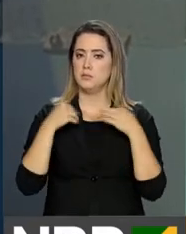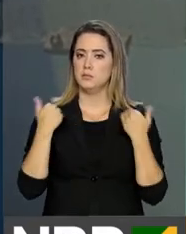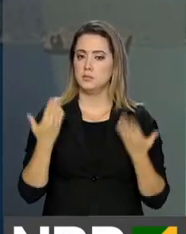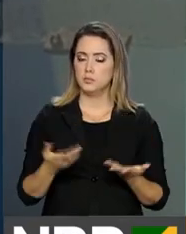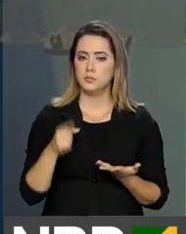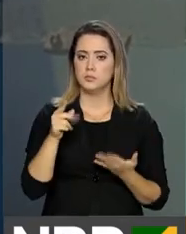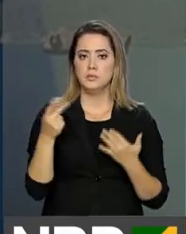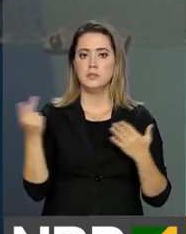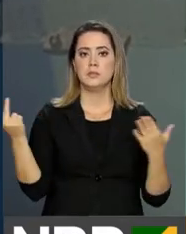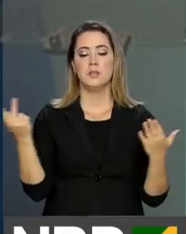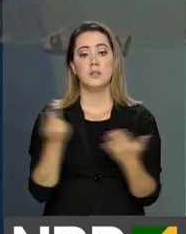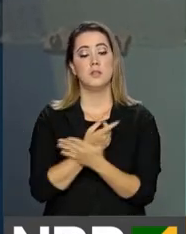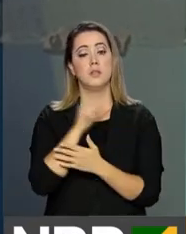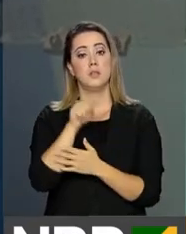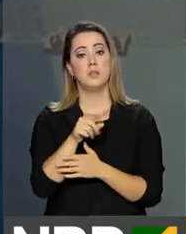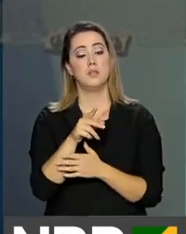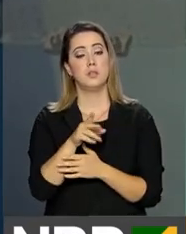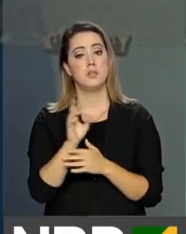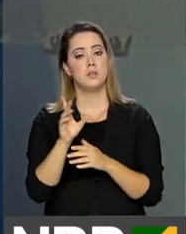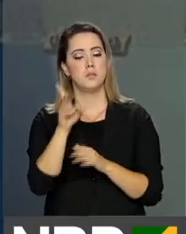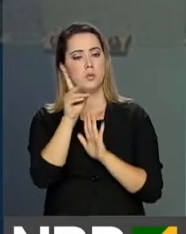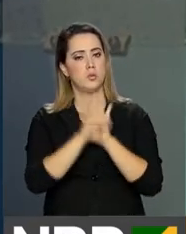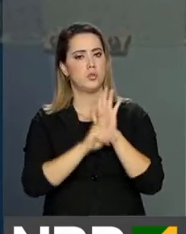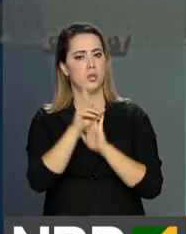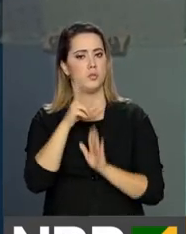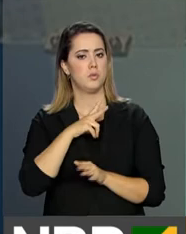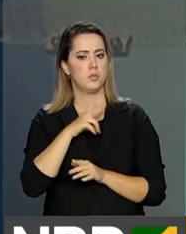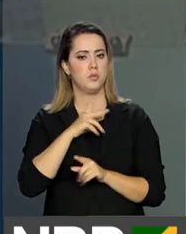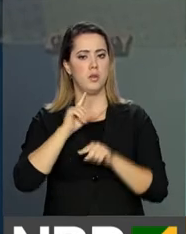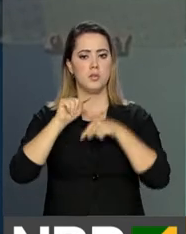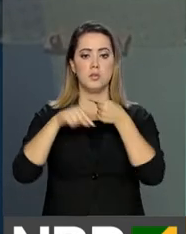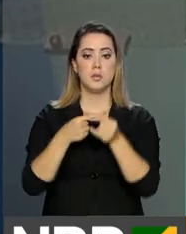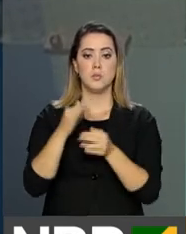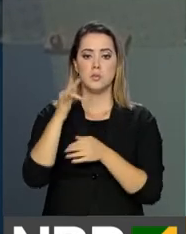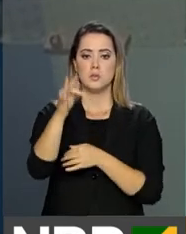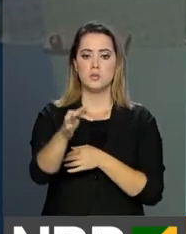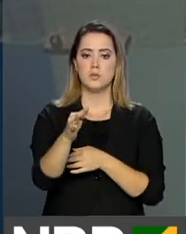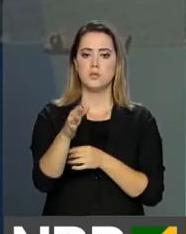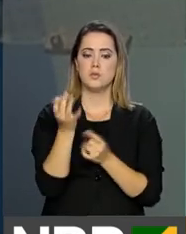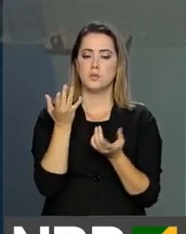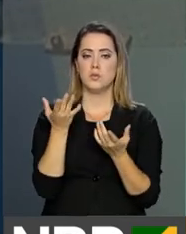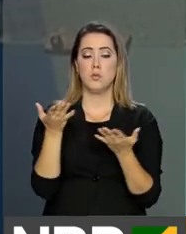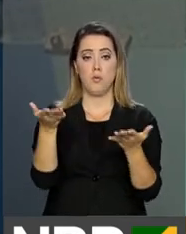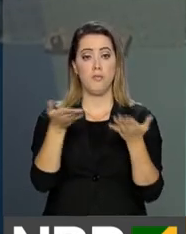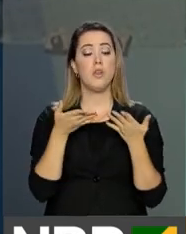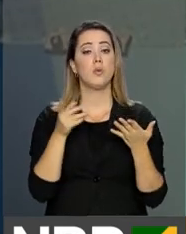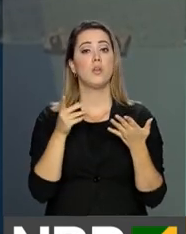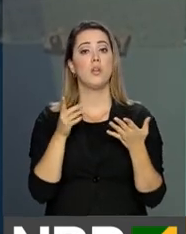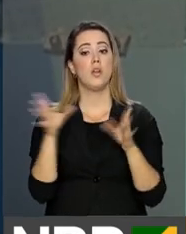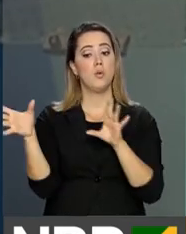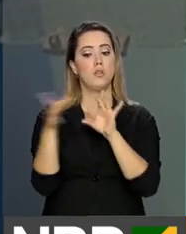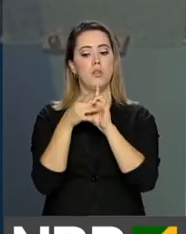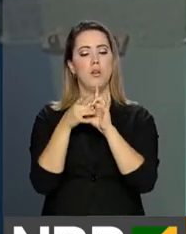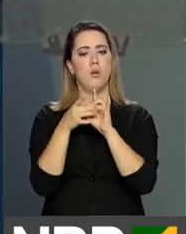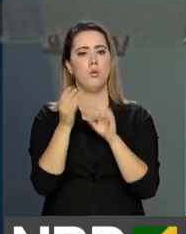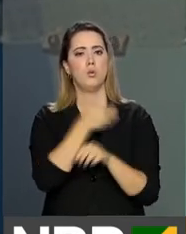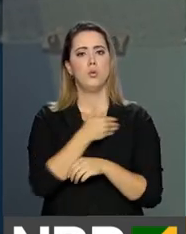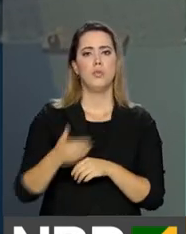pelas normas do direito privado. Mais adiante, vieram as chamadas concessões, quer dizer, o poder público